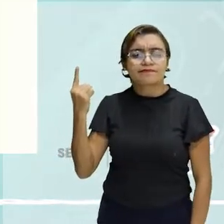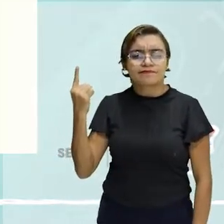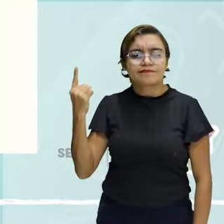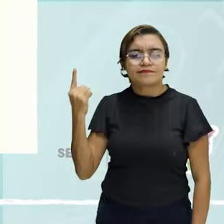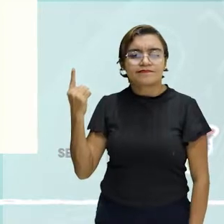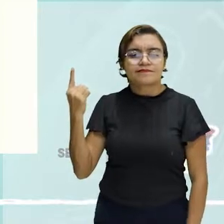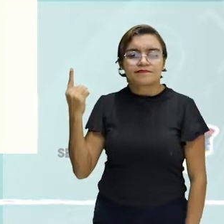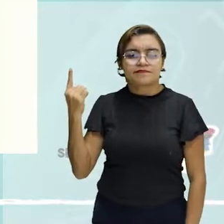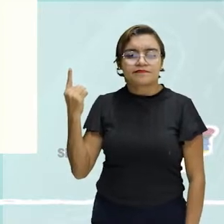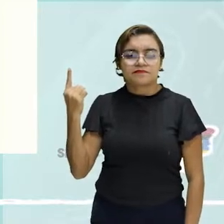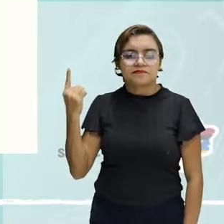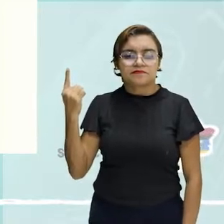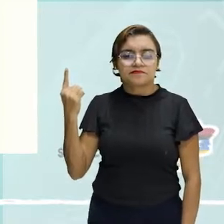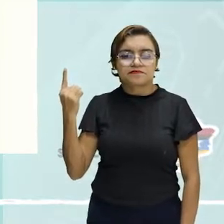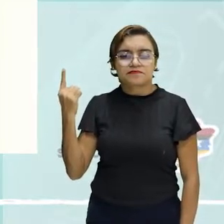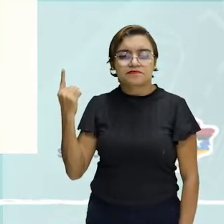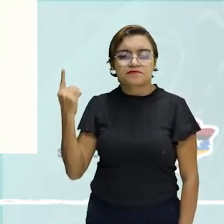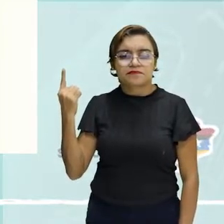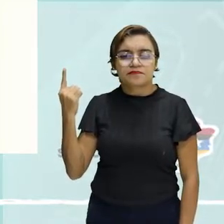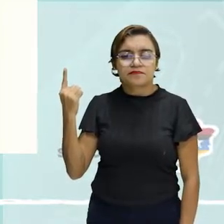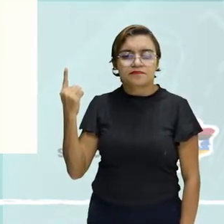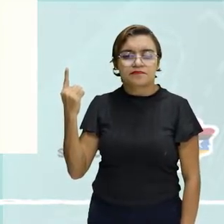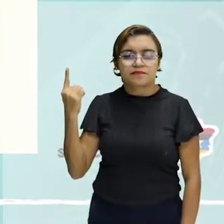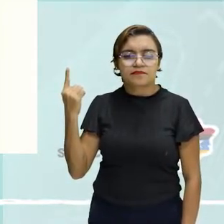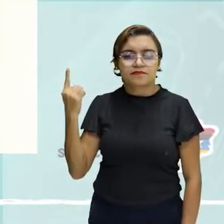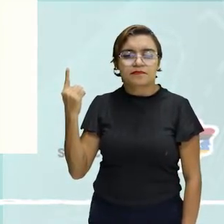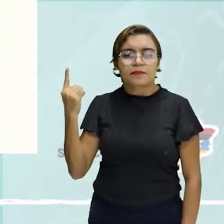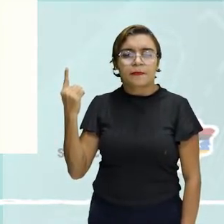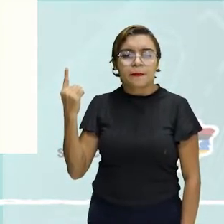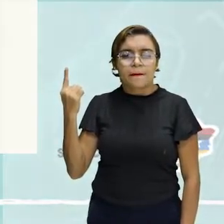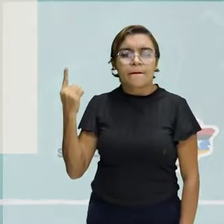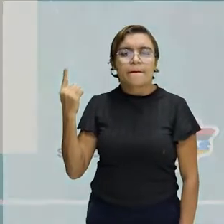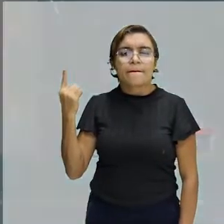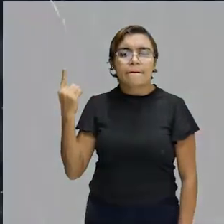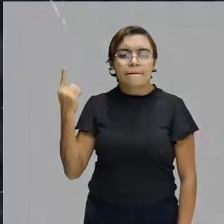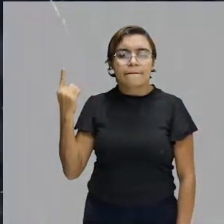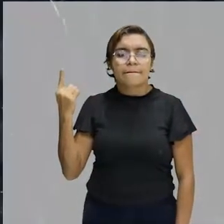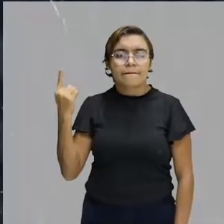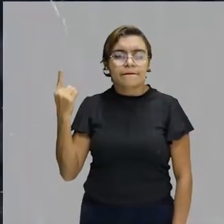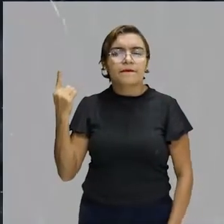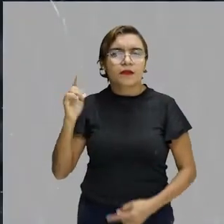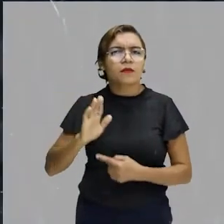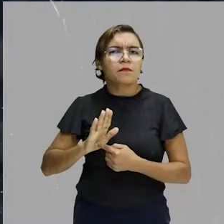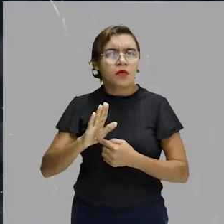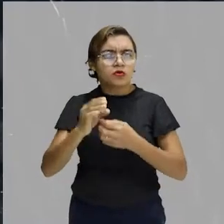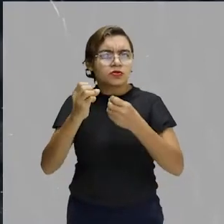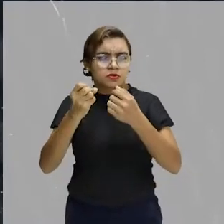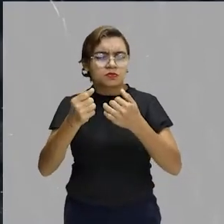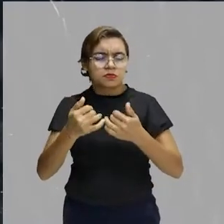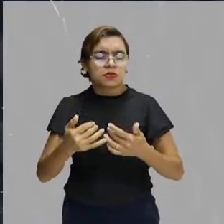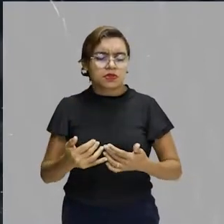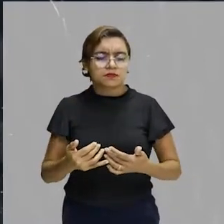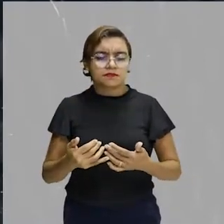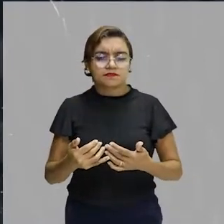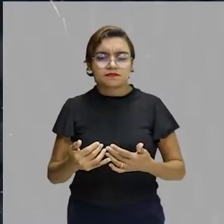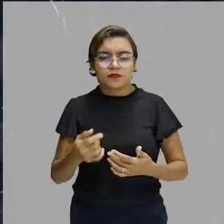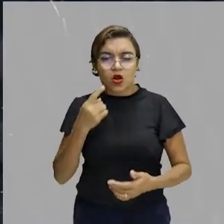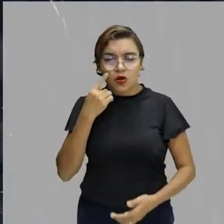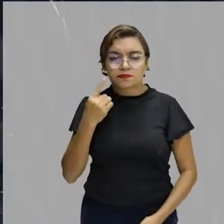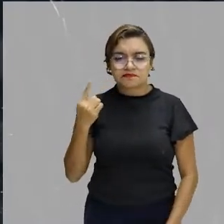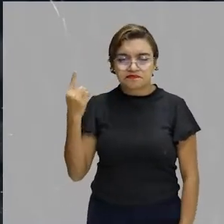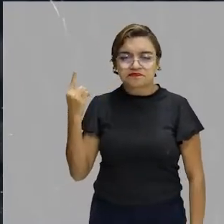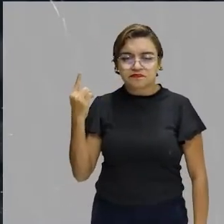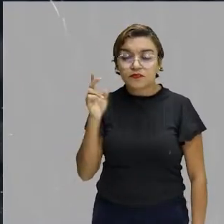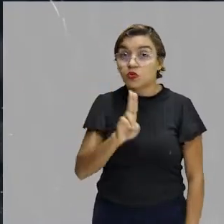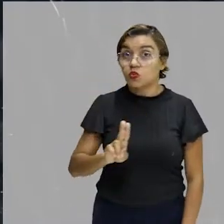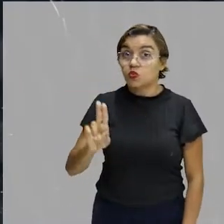carvão, energia nuclear, e as fontes renováveis, a biomassa, a eletricidade, a energia eólica, solar e energia geotérmica, que